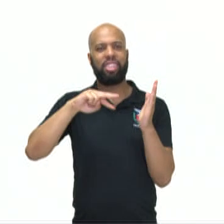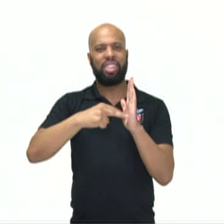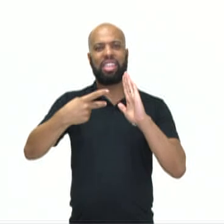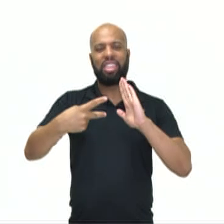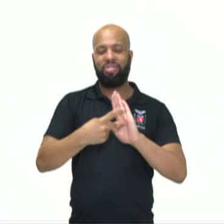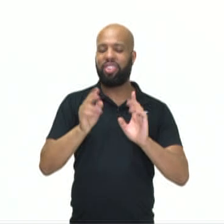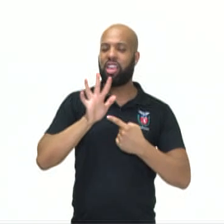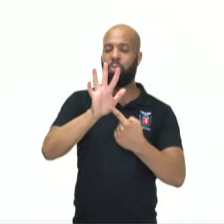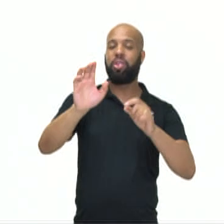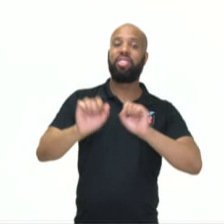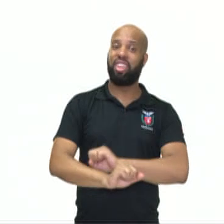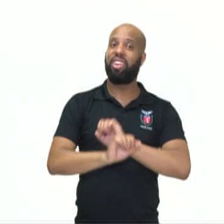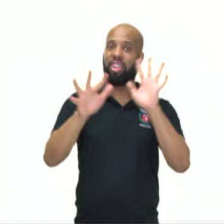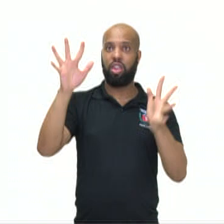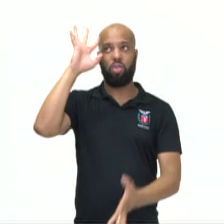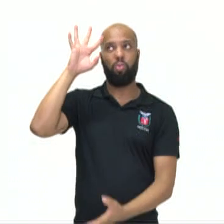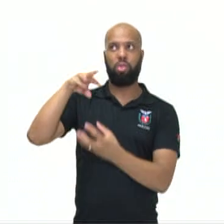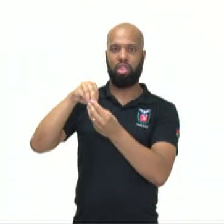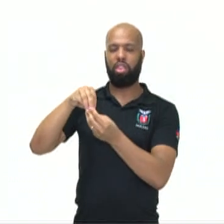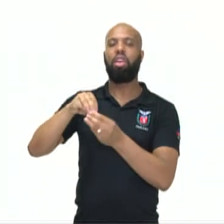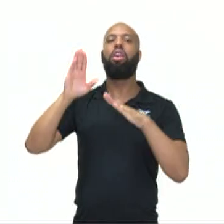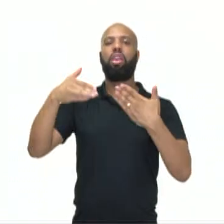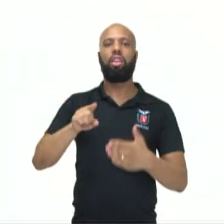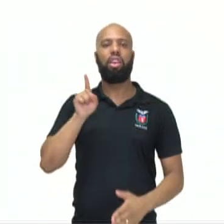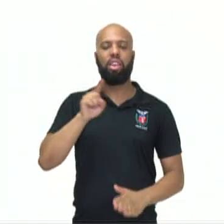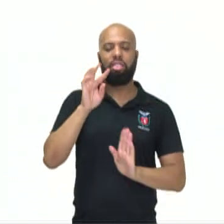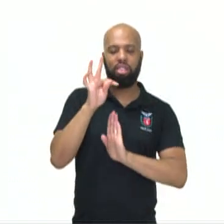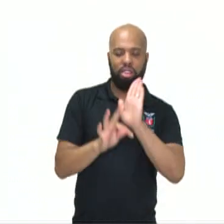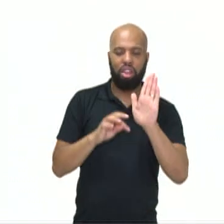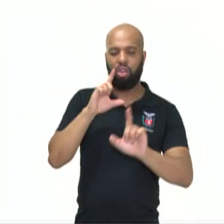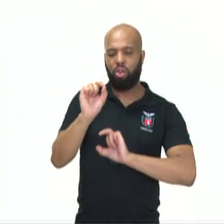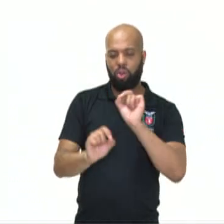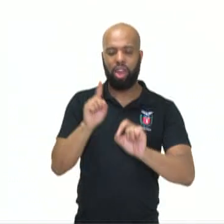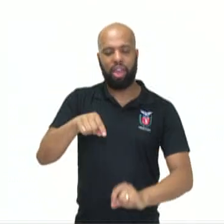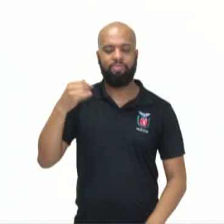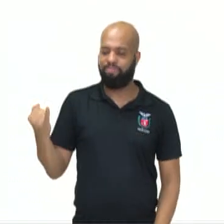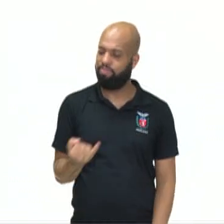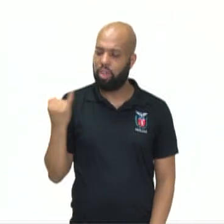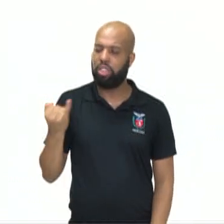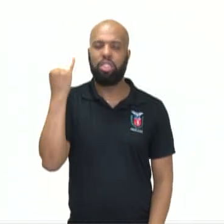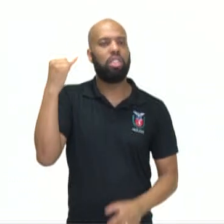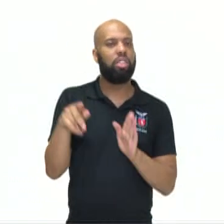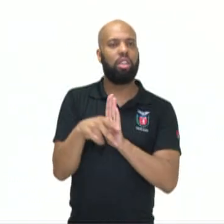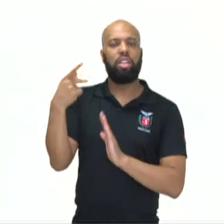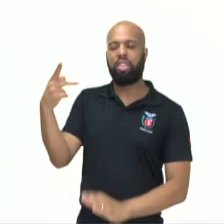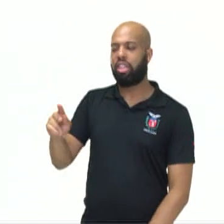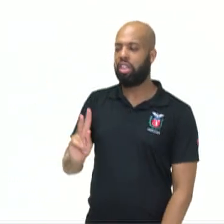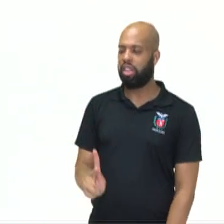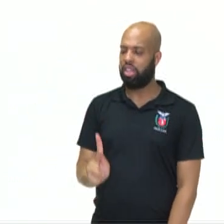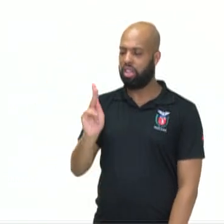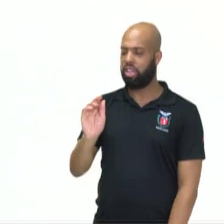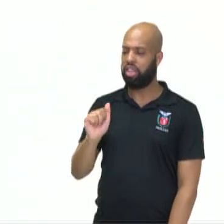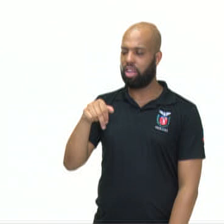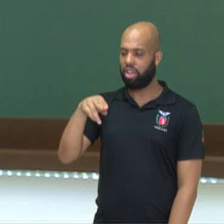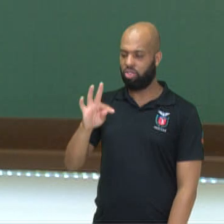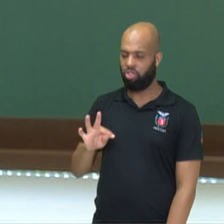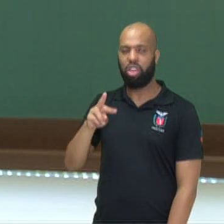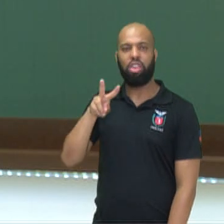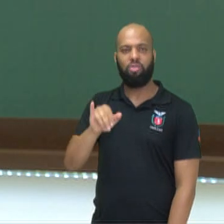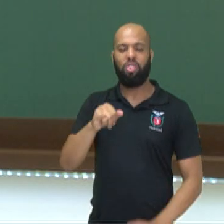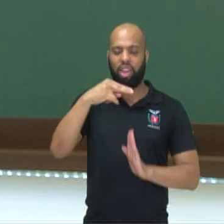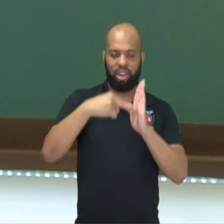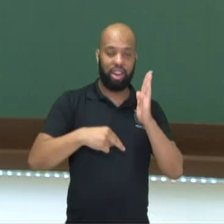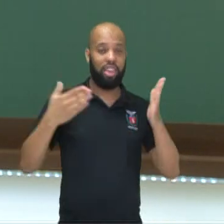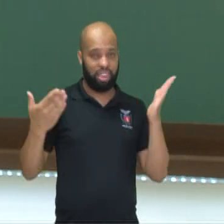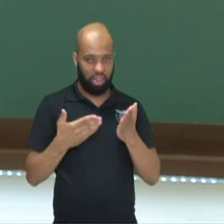é esclarecimento. Esse texto é um texto muito importante do Kant, tá? A gente vai ler um trechinho aqui